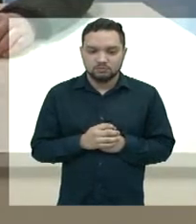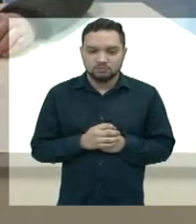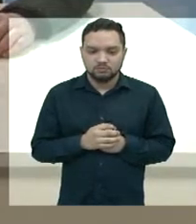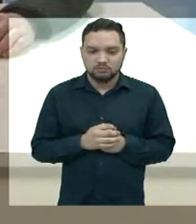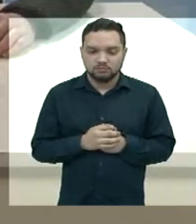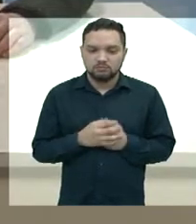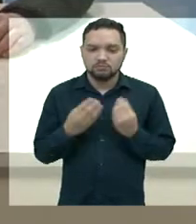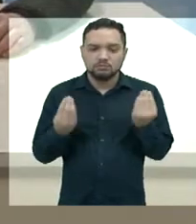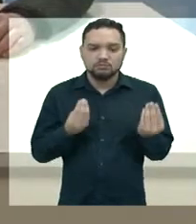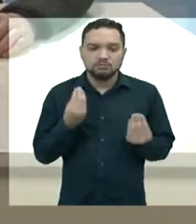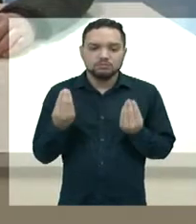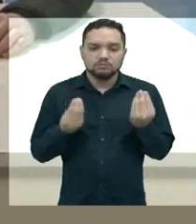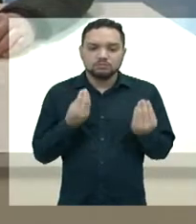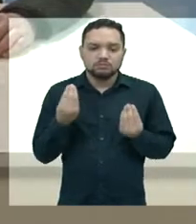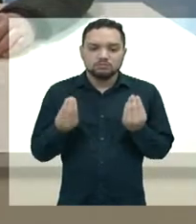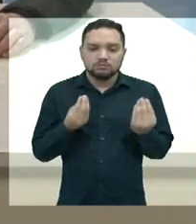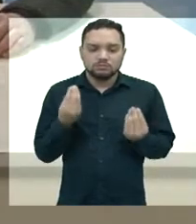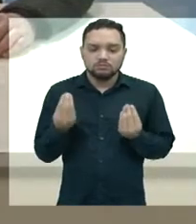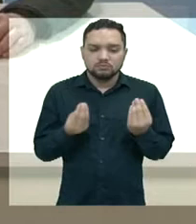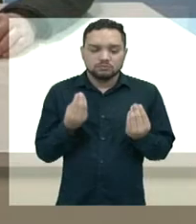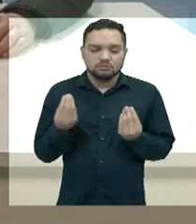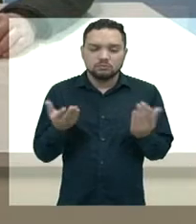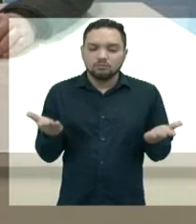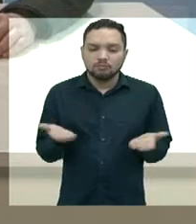qual a projeção da imagem